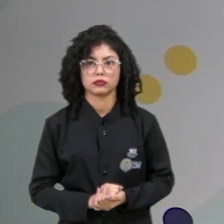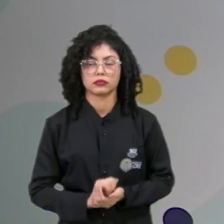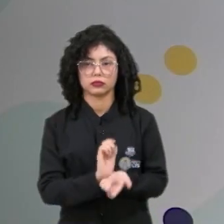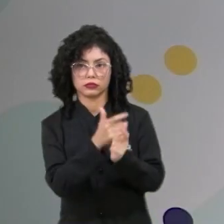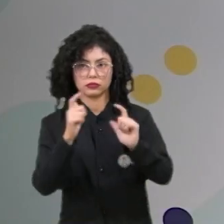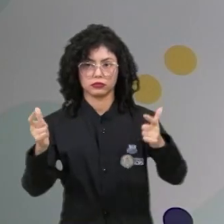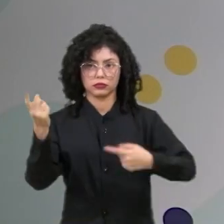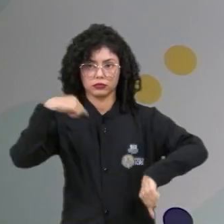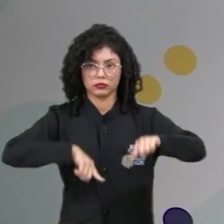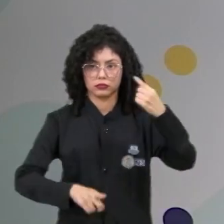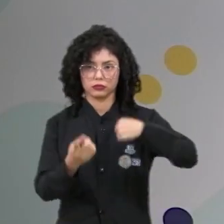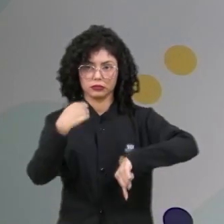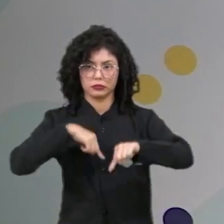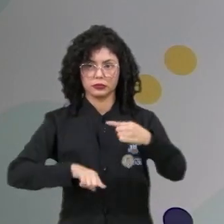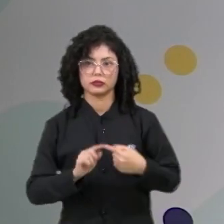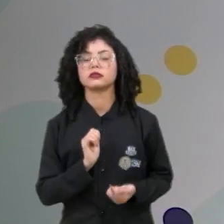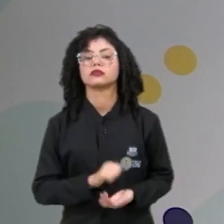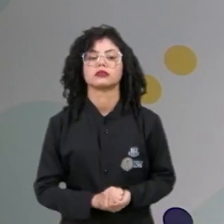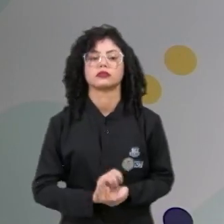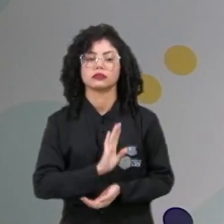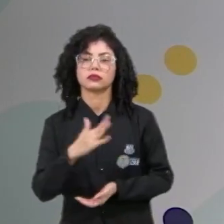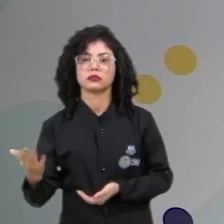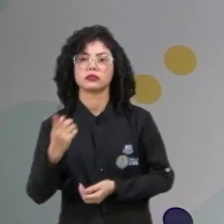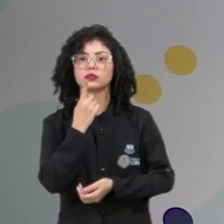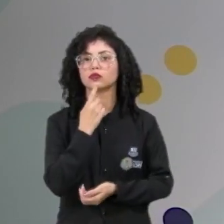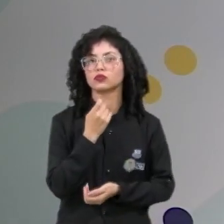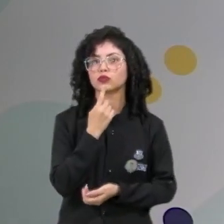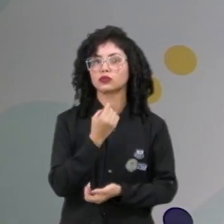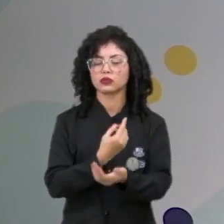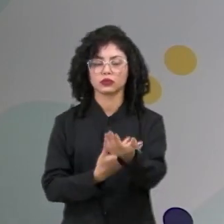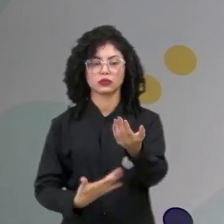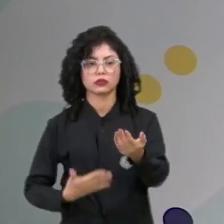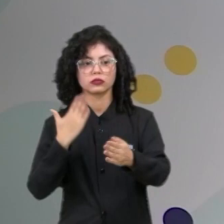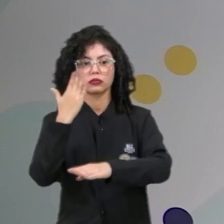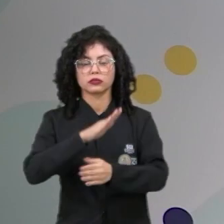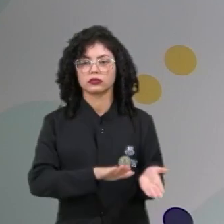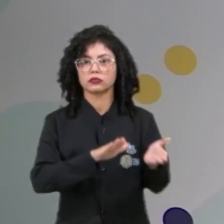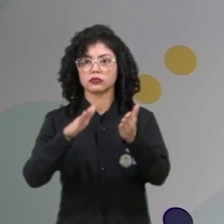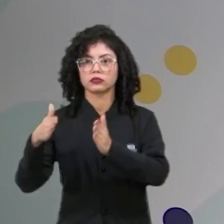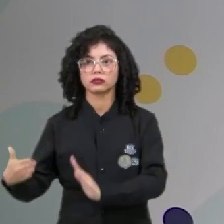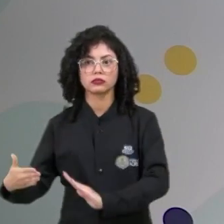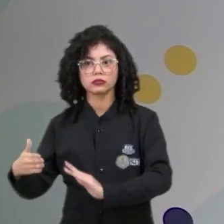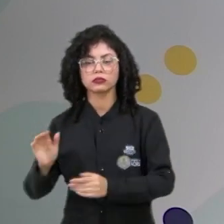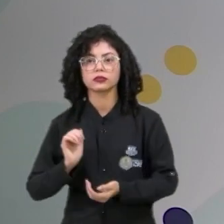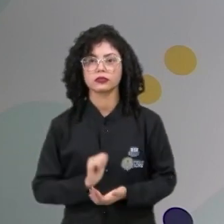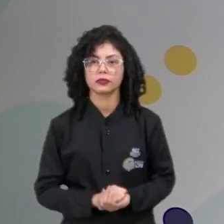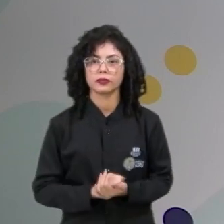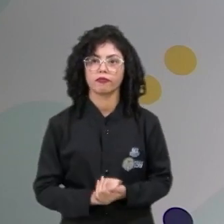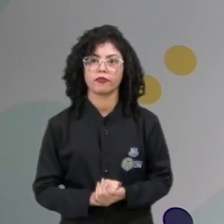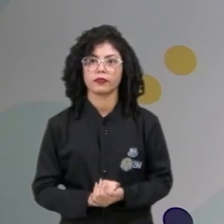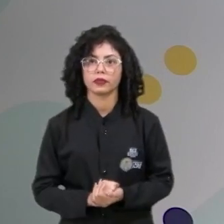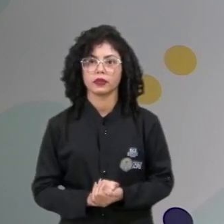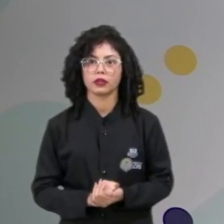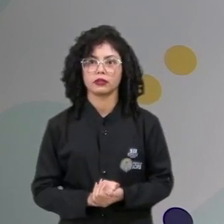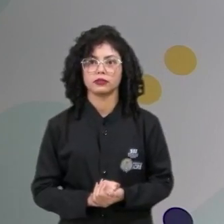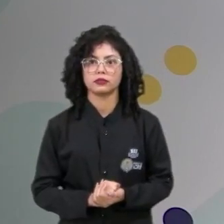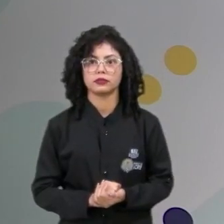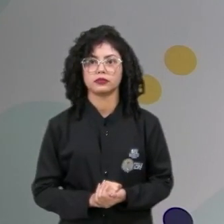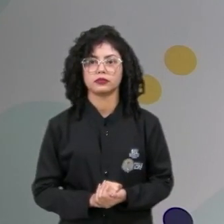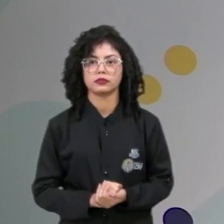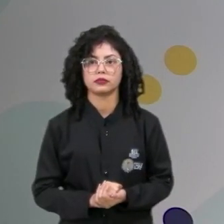Grande circulação é quando o sangue ele parte do